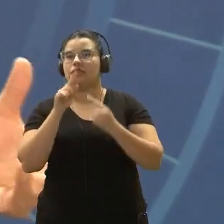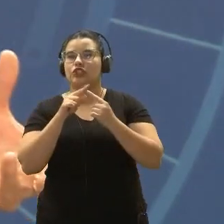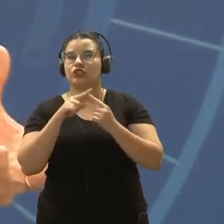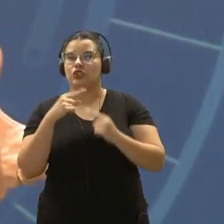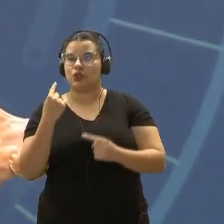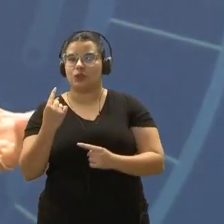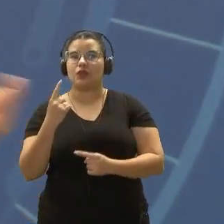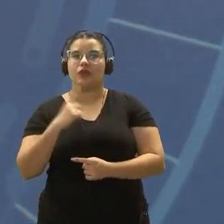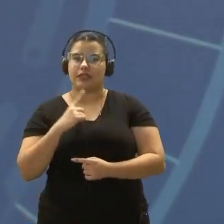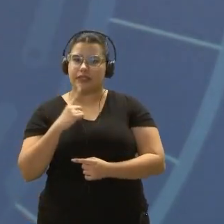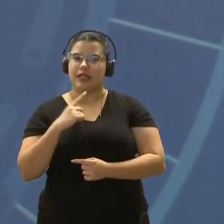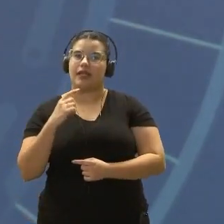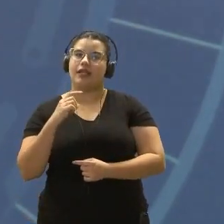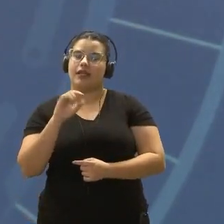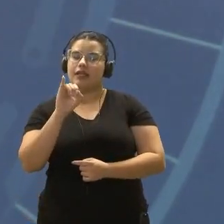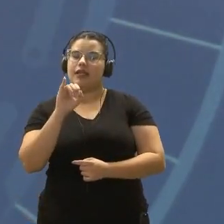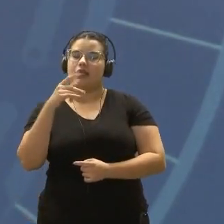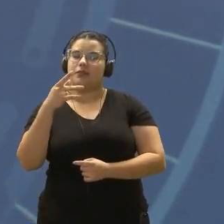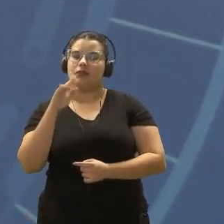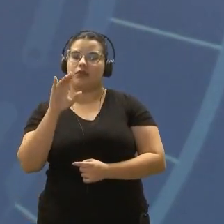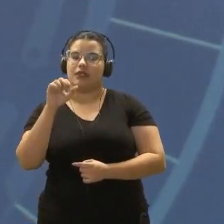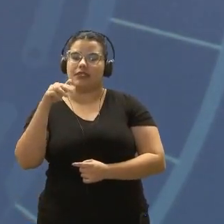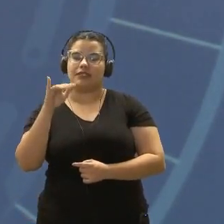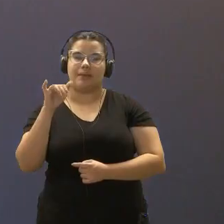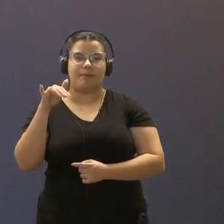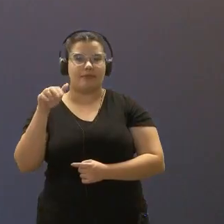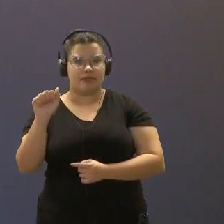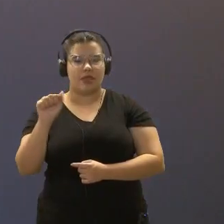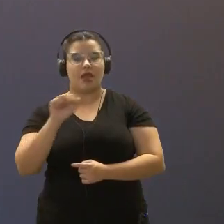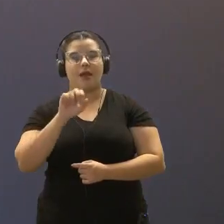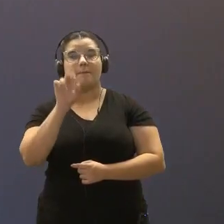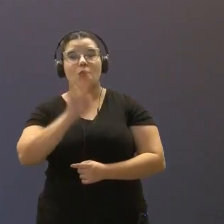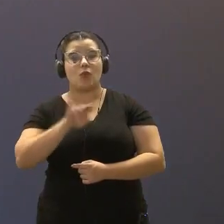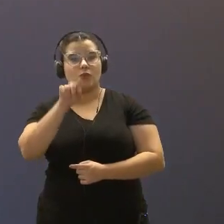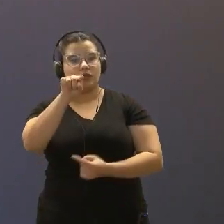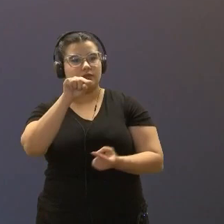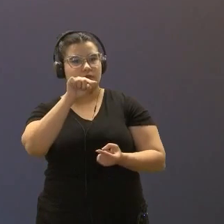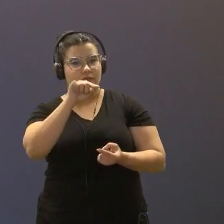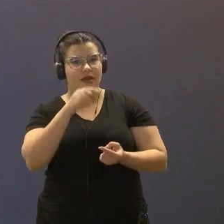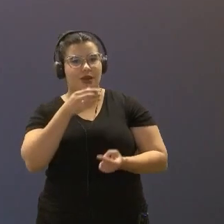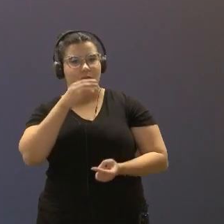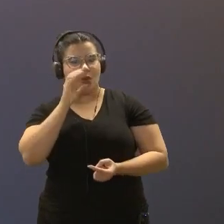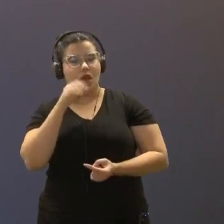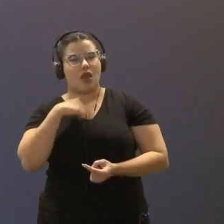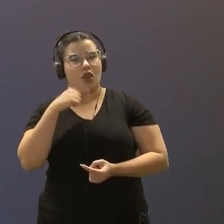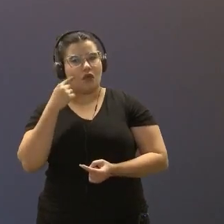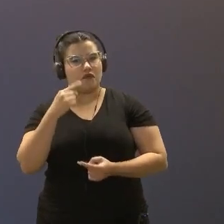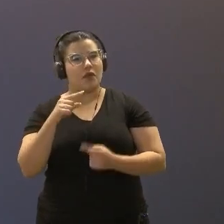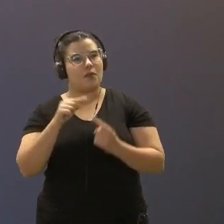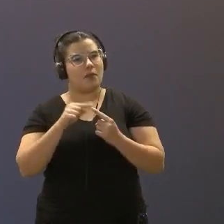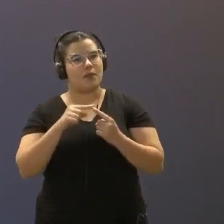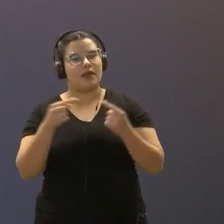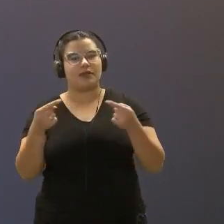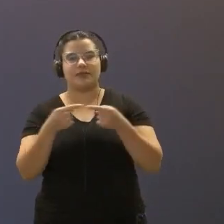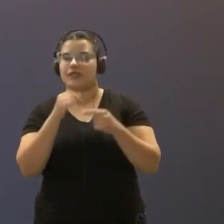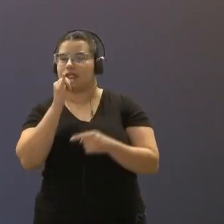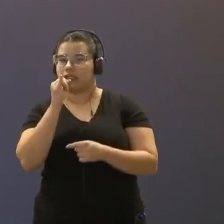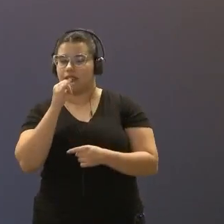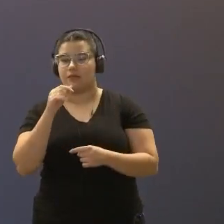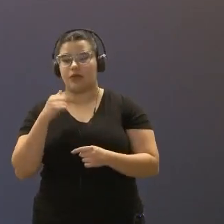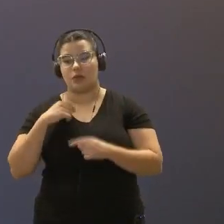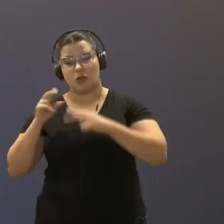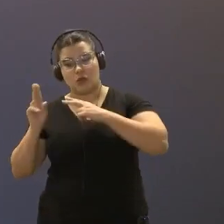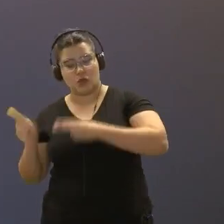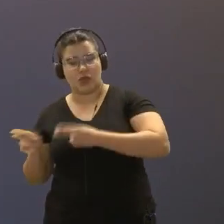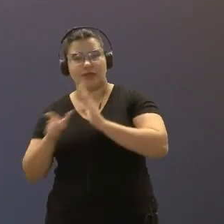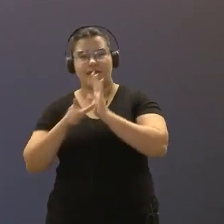tem hipoglicemia, né? Então, o uso do Nutren Control eu vejo em alguns momentos interessantes. Por exemplo, antes de dormir,